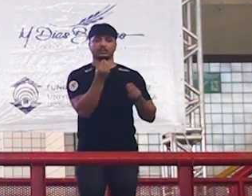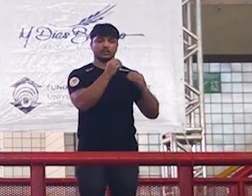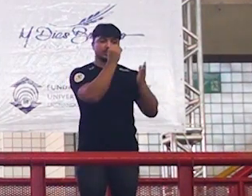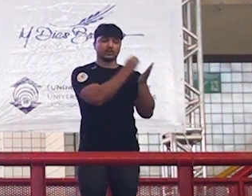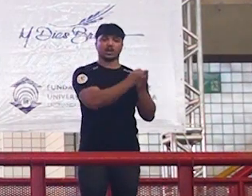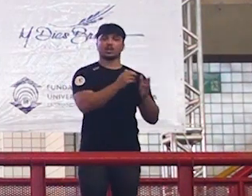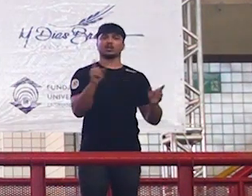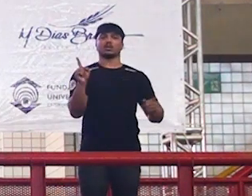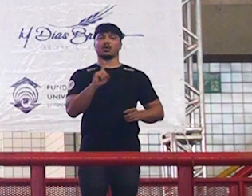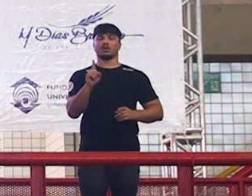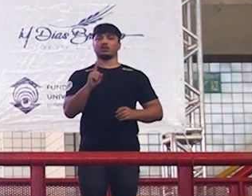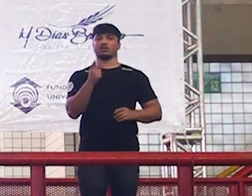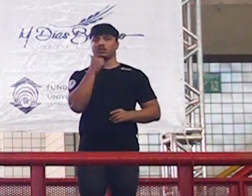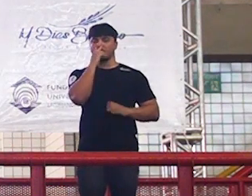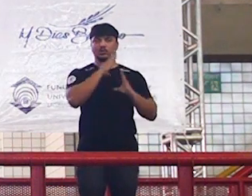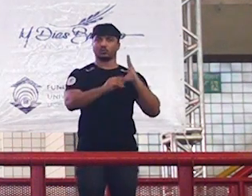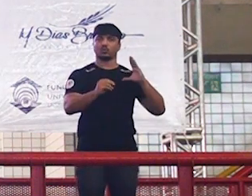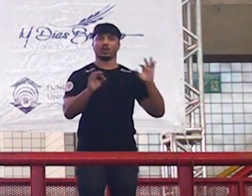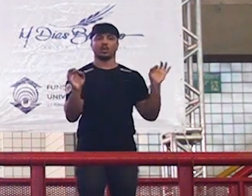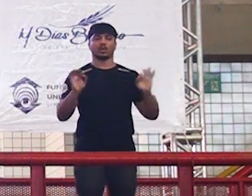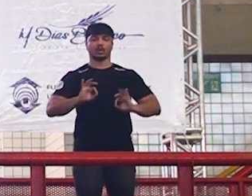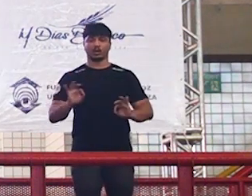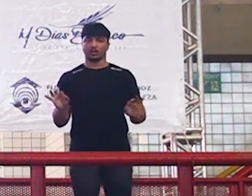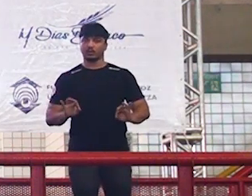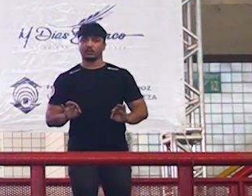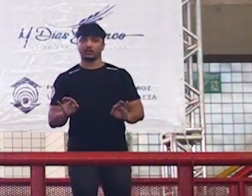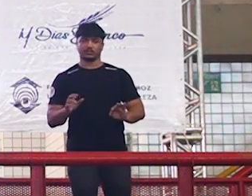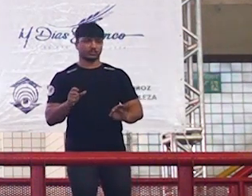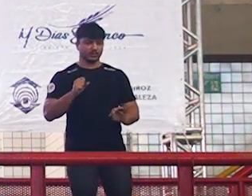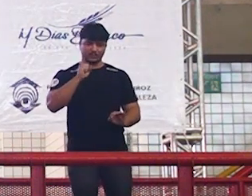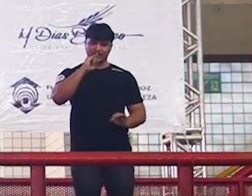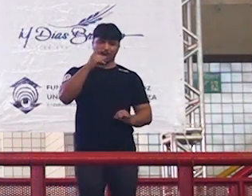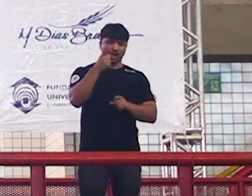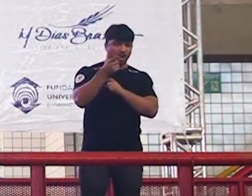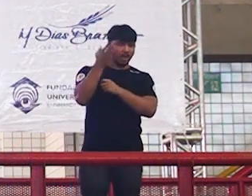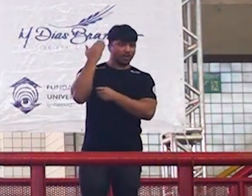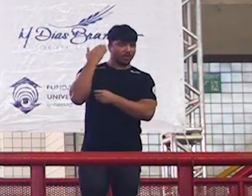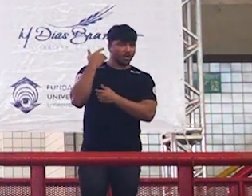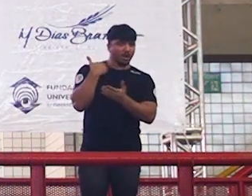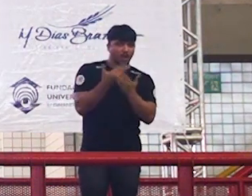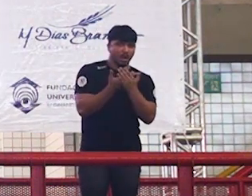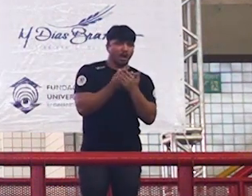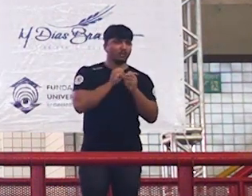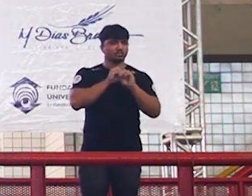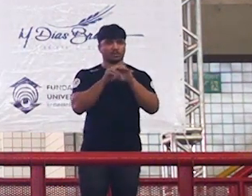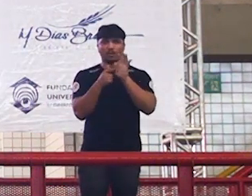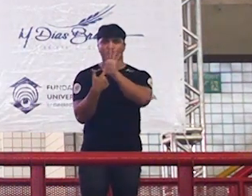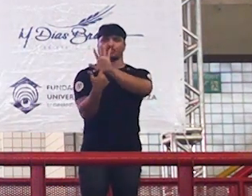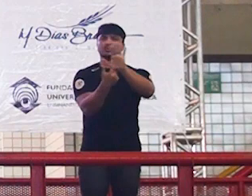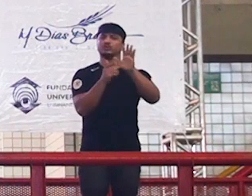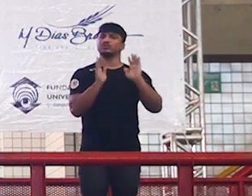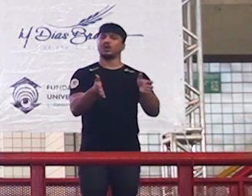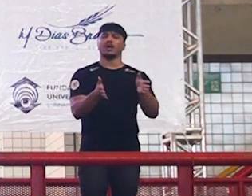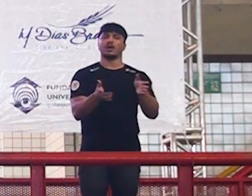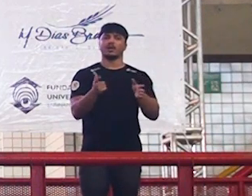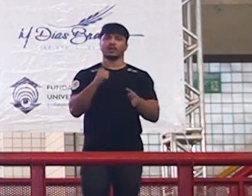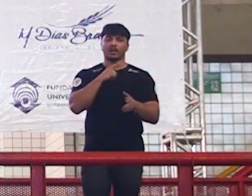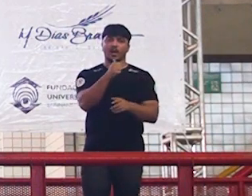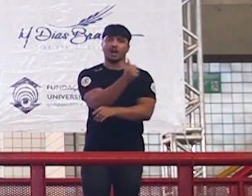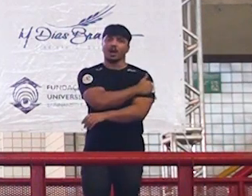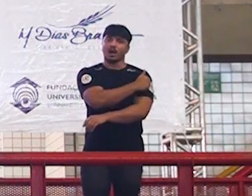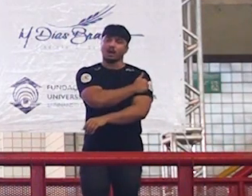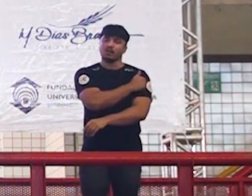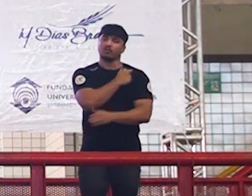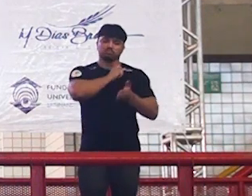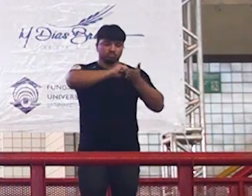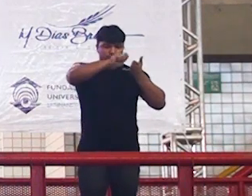e nem iria ter uma fuga parcial. Quem veio à minha aula anterior, eu mostrei. Rapaz, teve aluno que fez uma